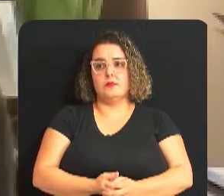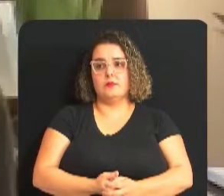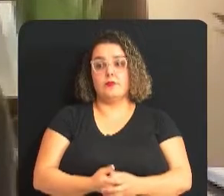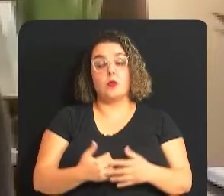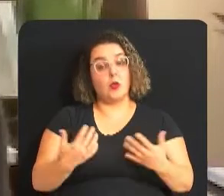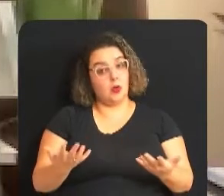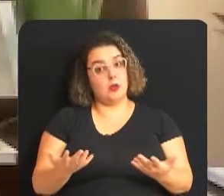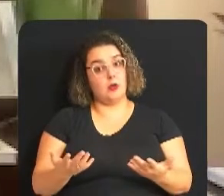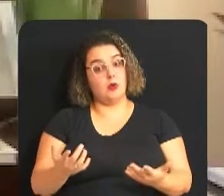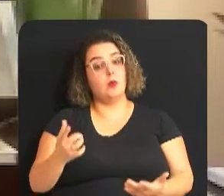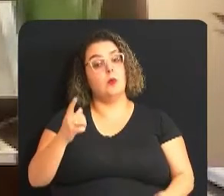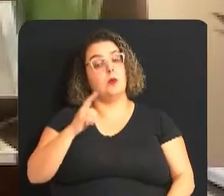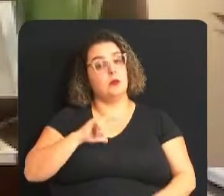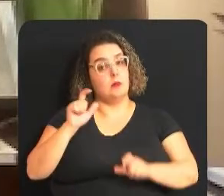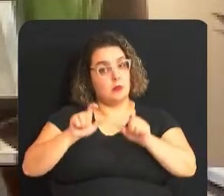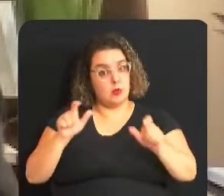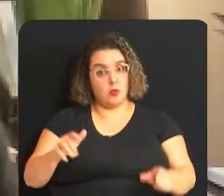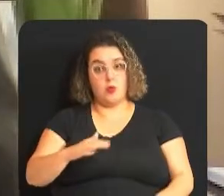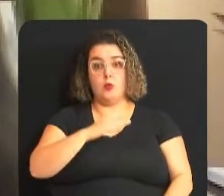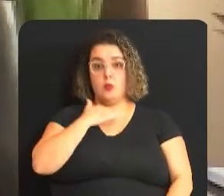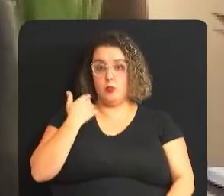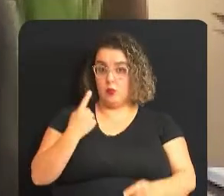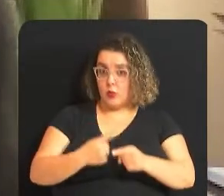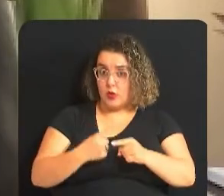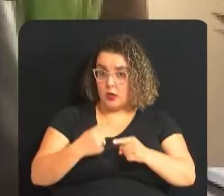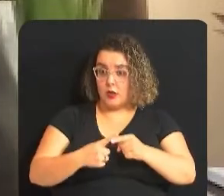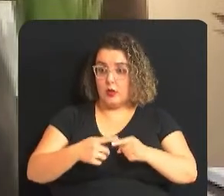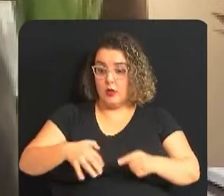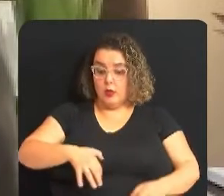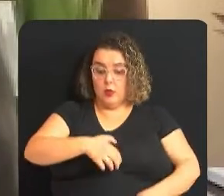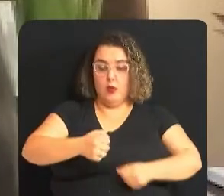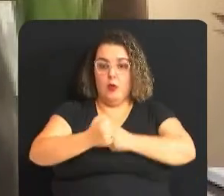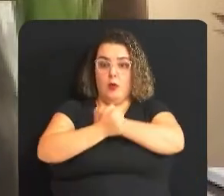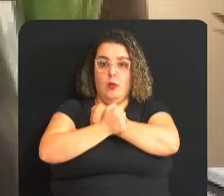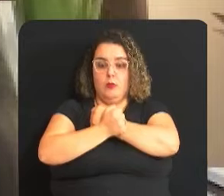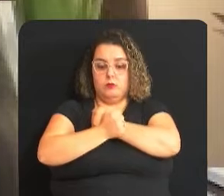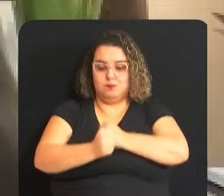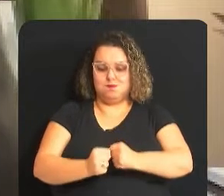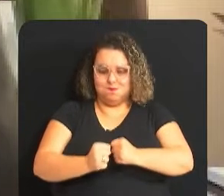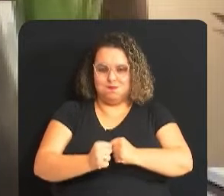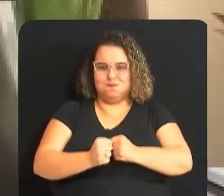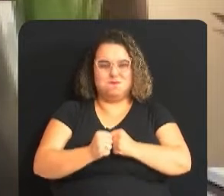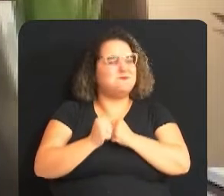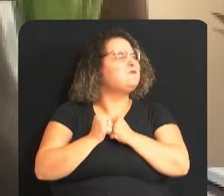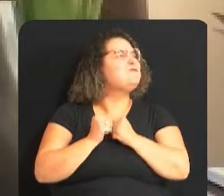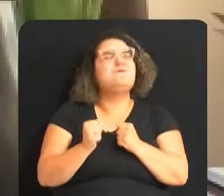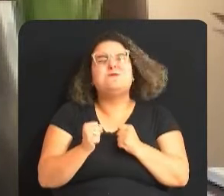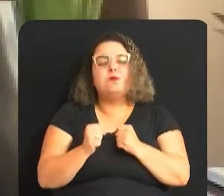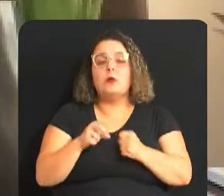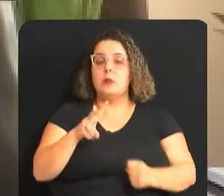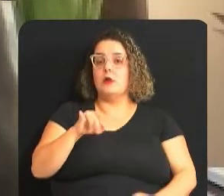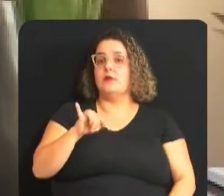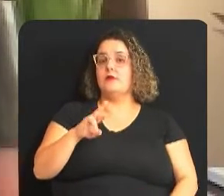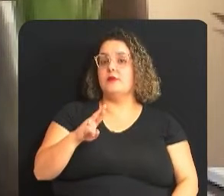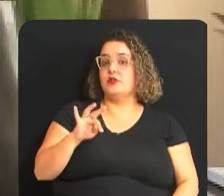Olha, o que tem de gente que morre porque tem intestino preso e de repente ele complicou, uma diverticulite, uma apendicite, uma perfuração,